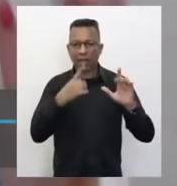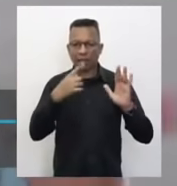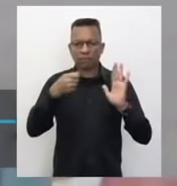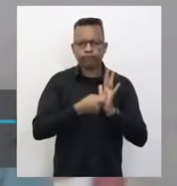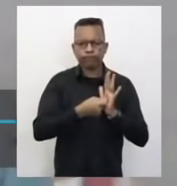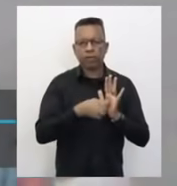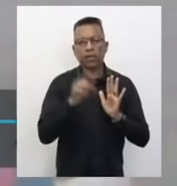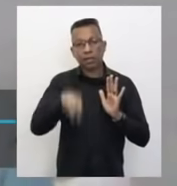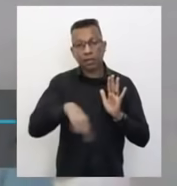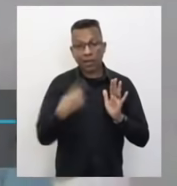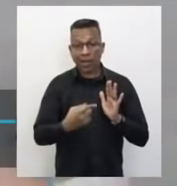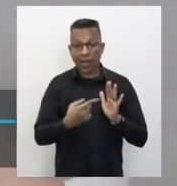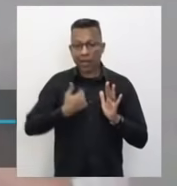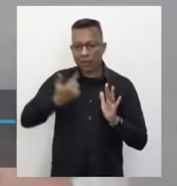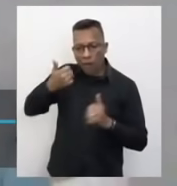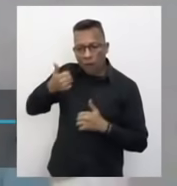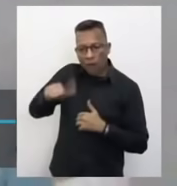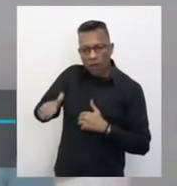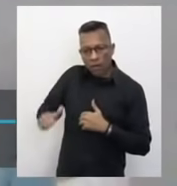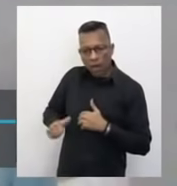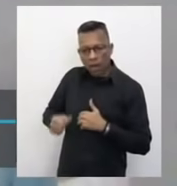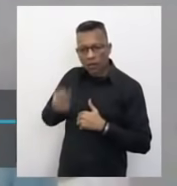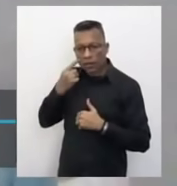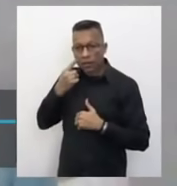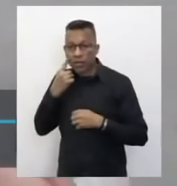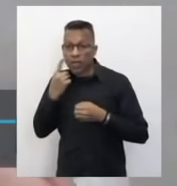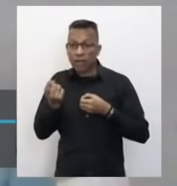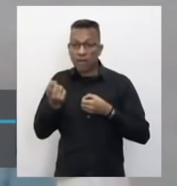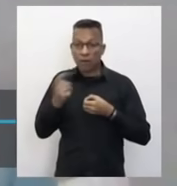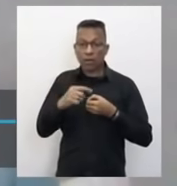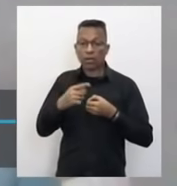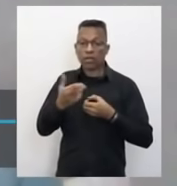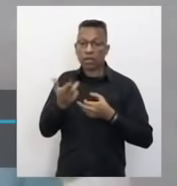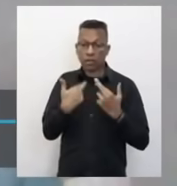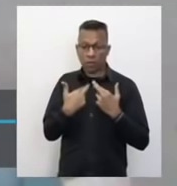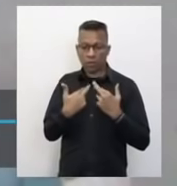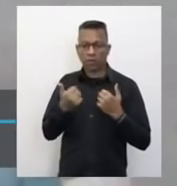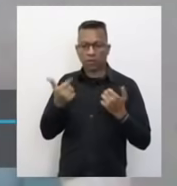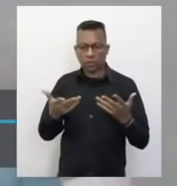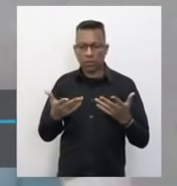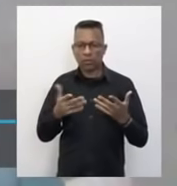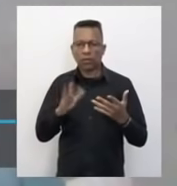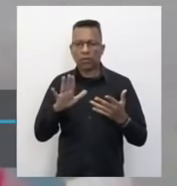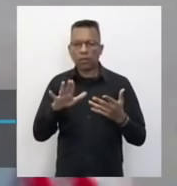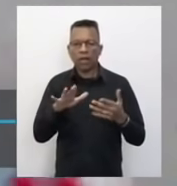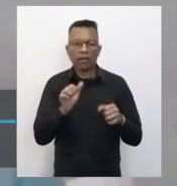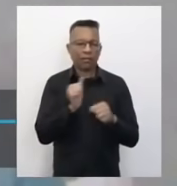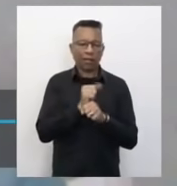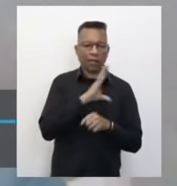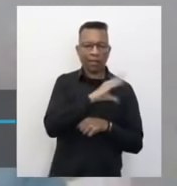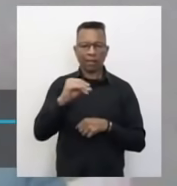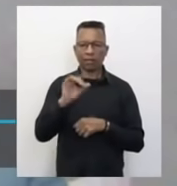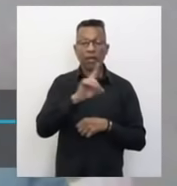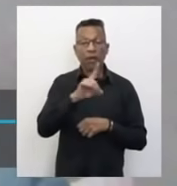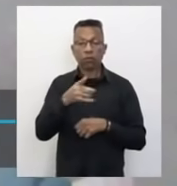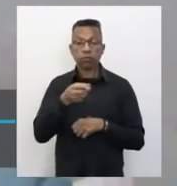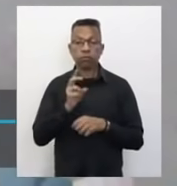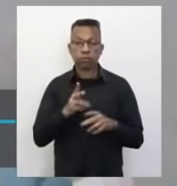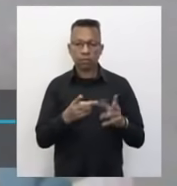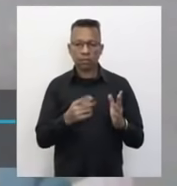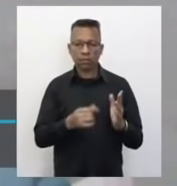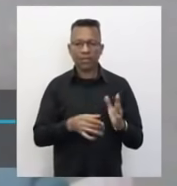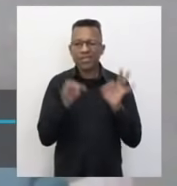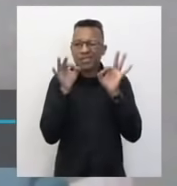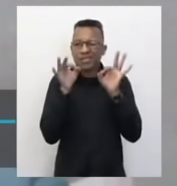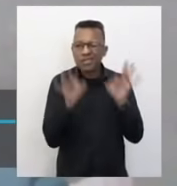eles vão fazer essa análise, eles te dão um retorno dessa análise. Não deixem de fazer isso. Essa é a atitude correta em relação